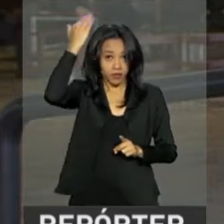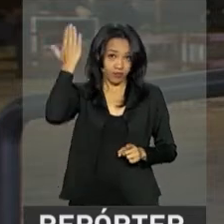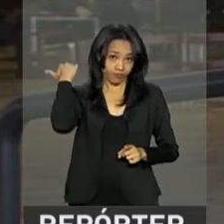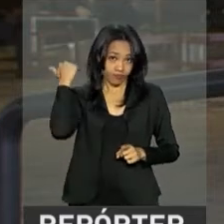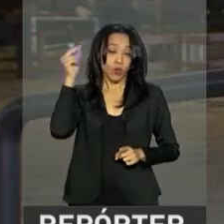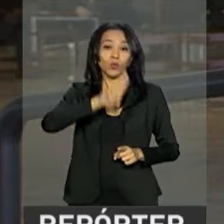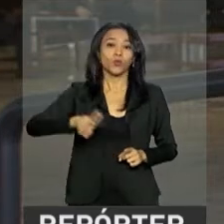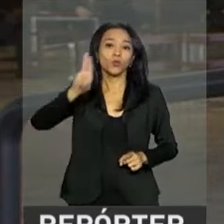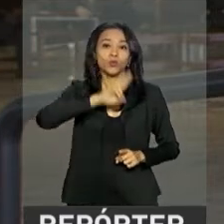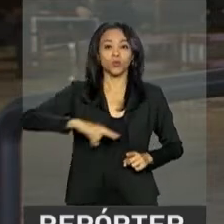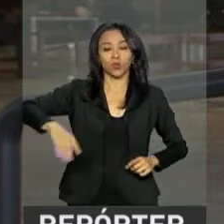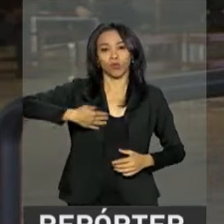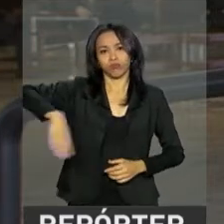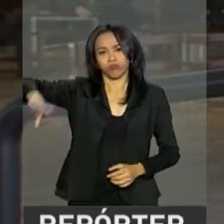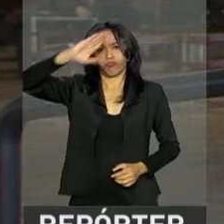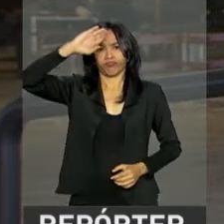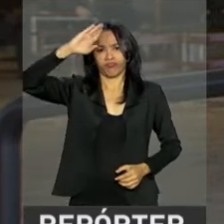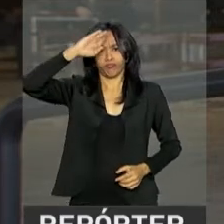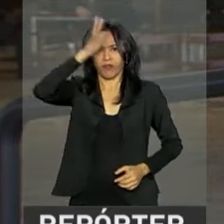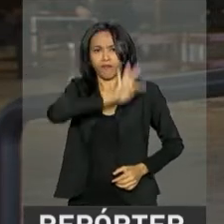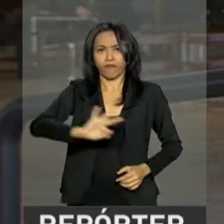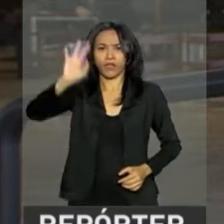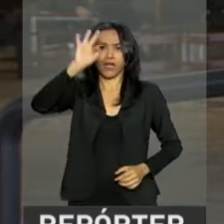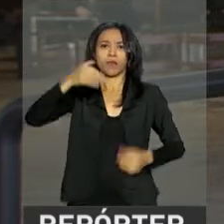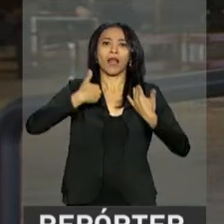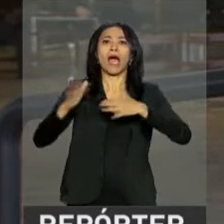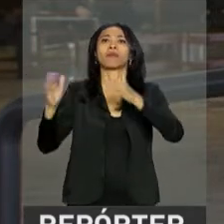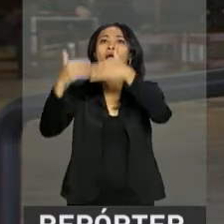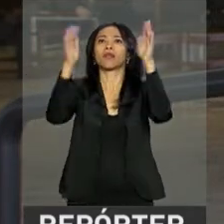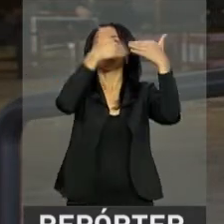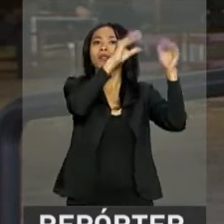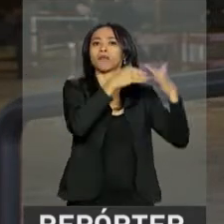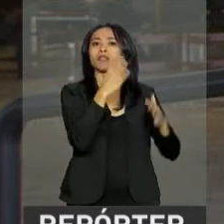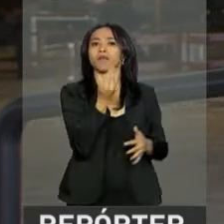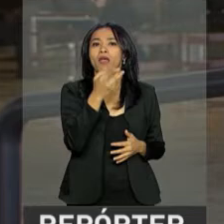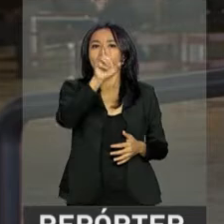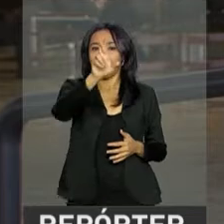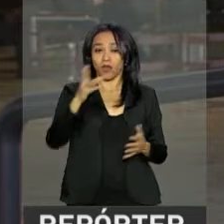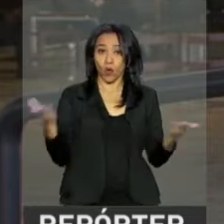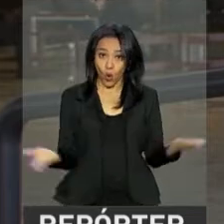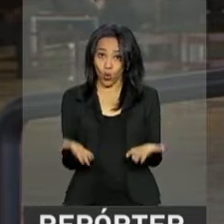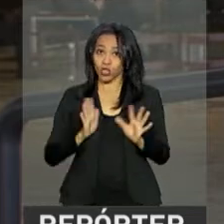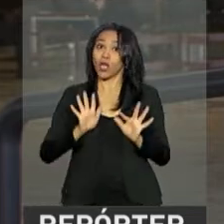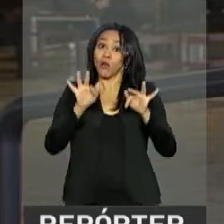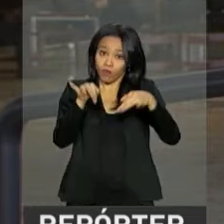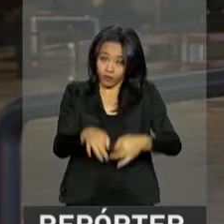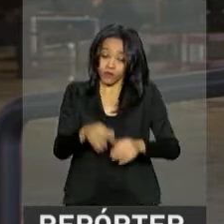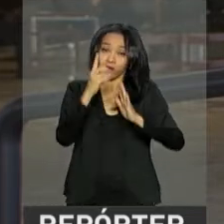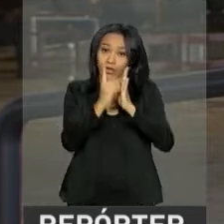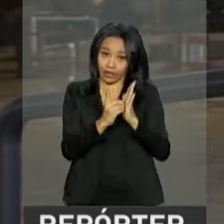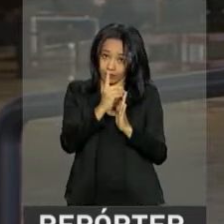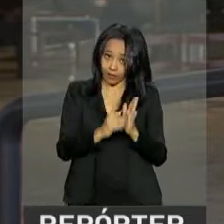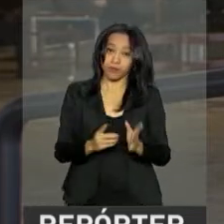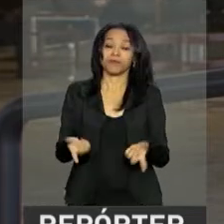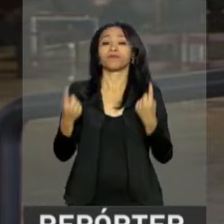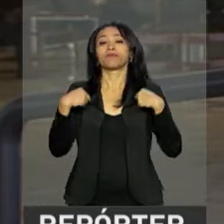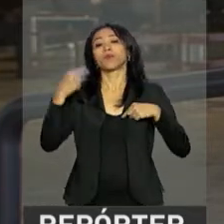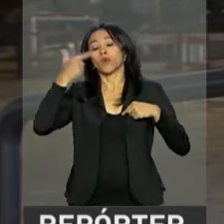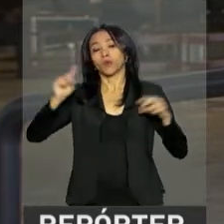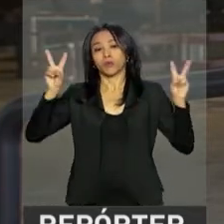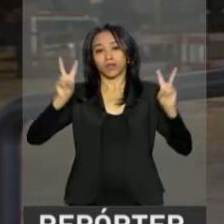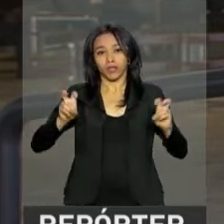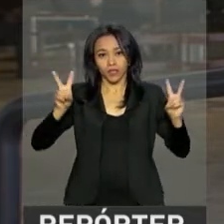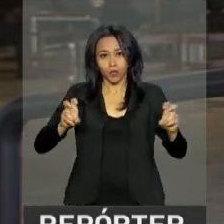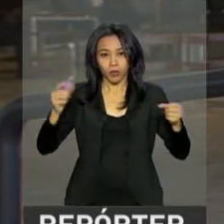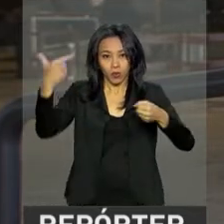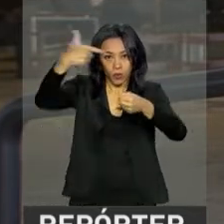para liberar rodovias em todo o país o prazo termina hoje falando ainda sobre combustíveis e vamo